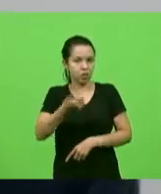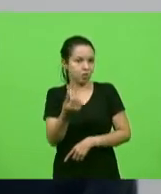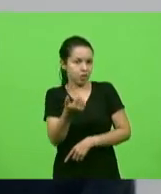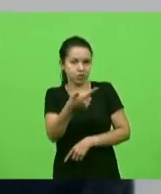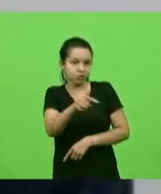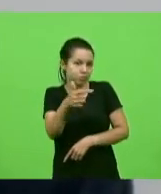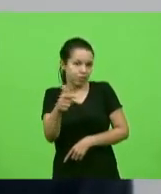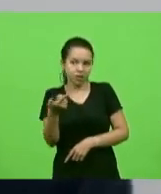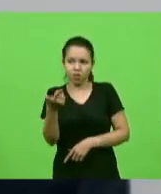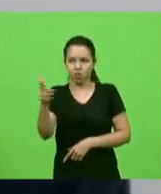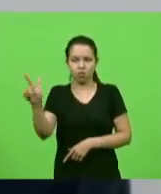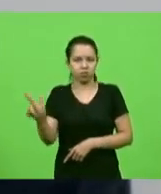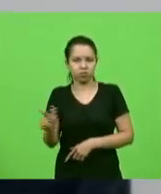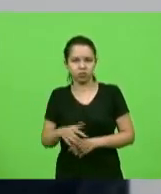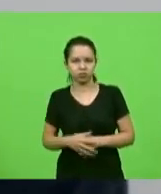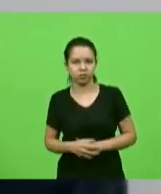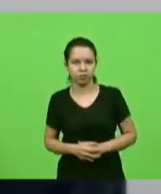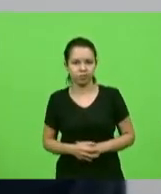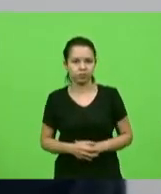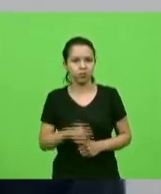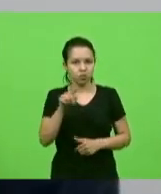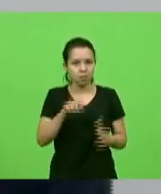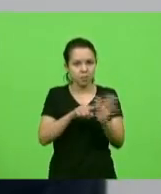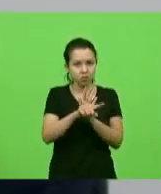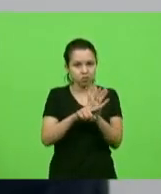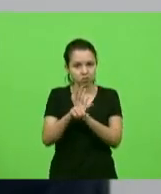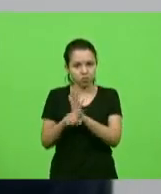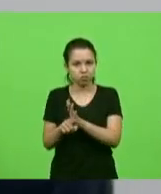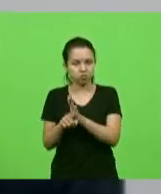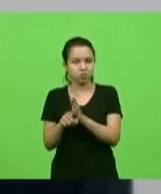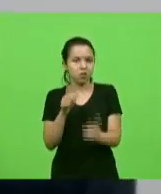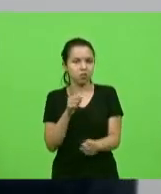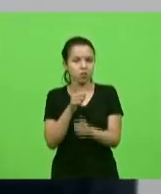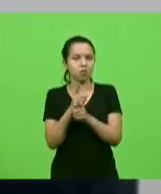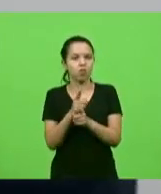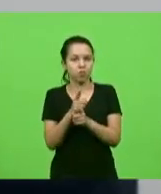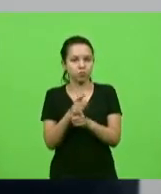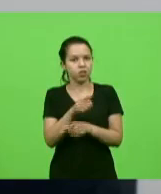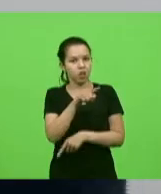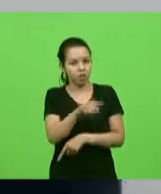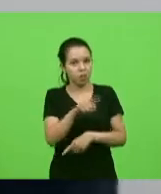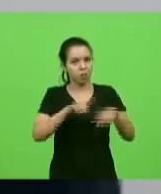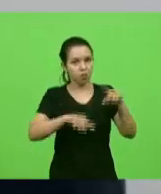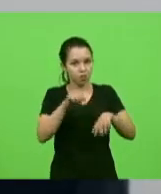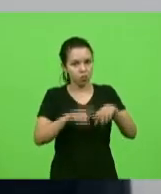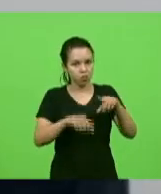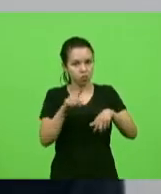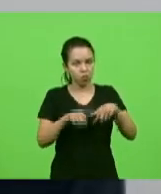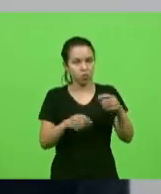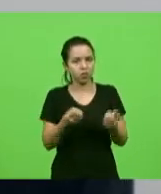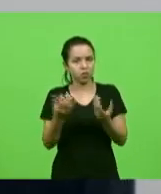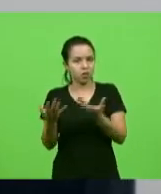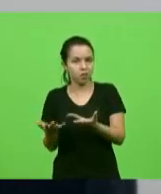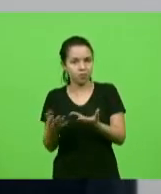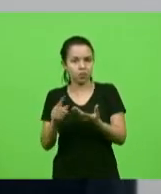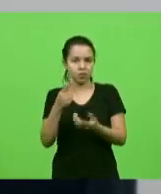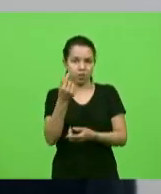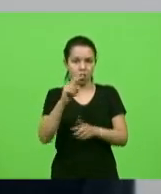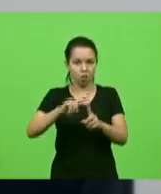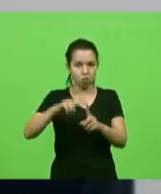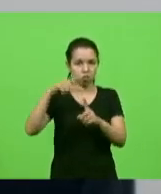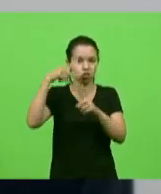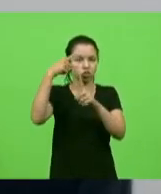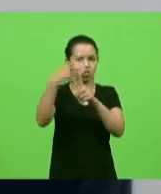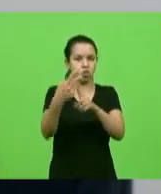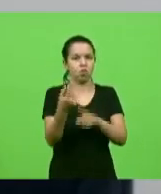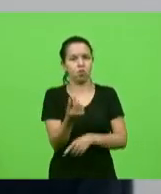também? Você vai pesquisar e você descobre que um produto está sendo oferecido, no mínimo, pelo dobro do preço